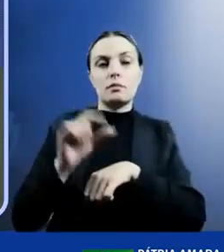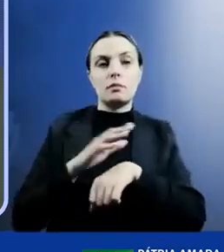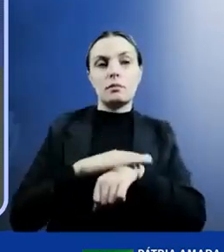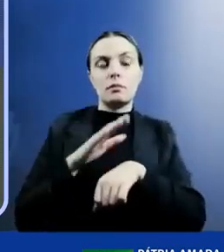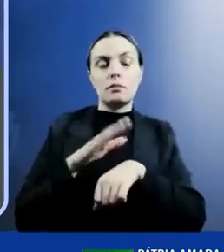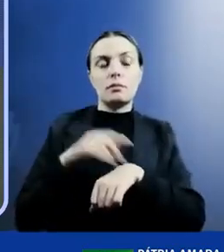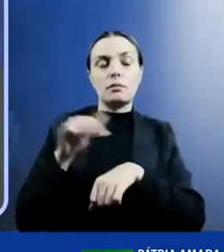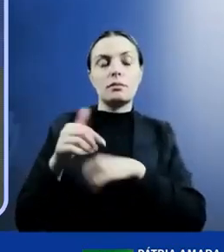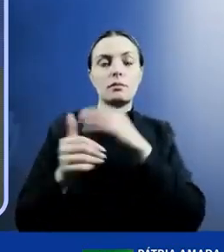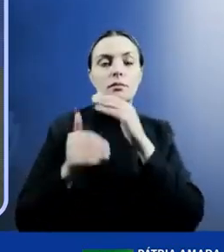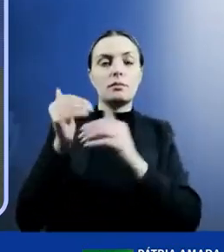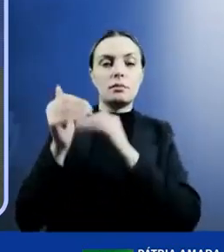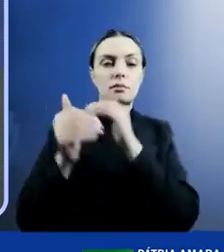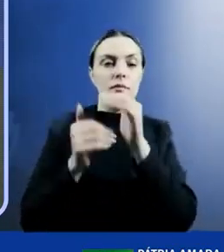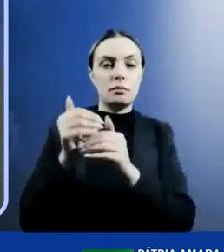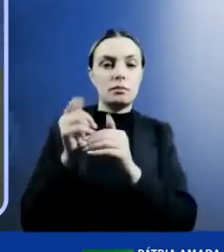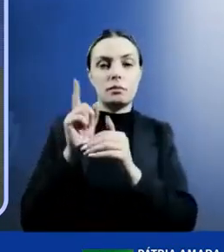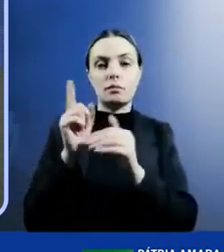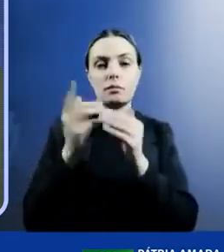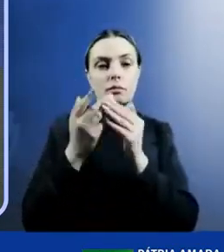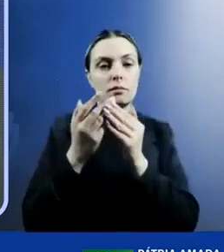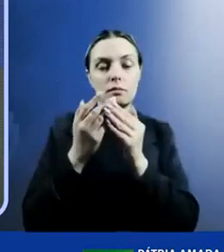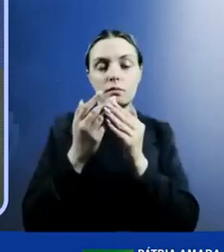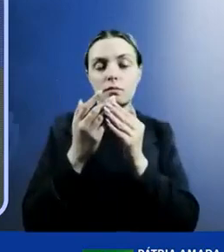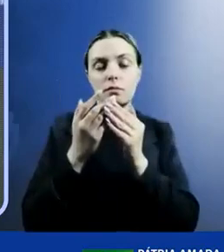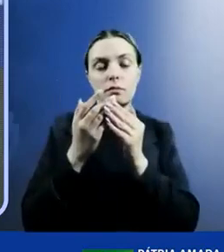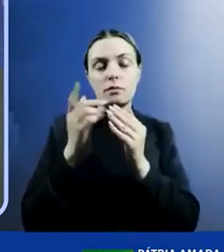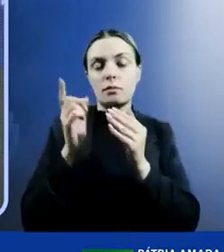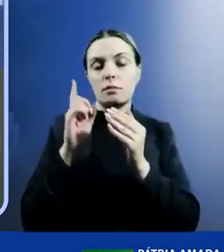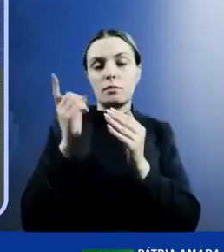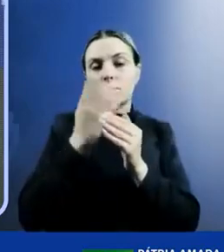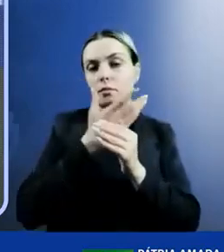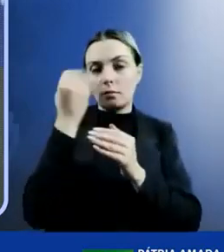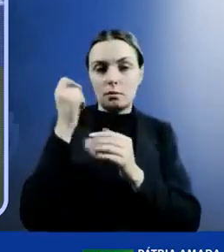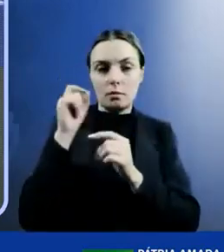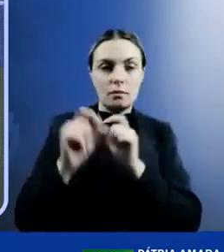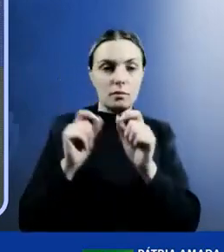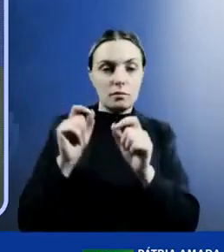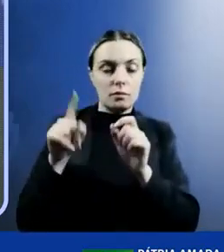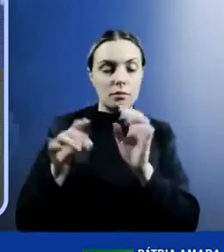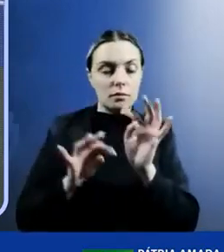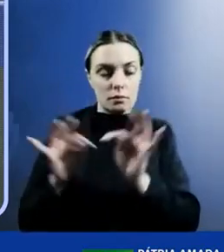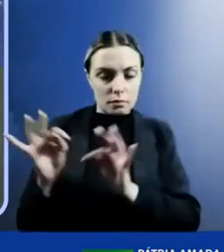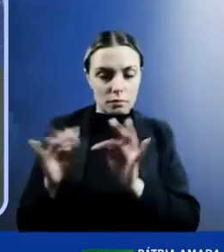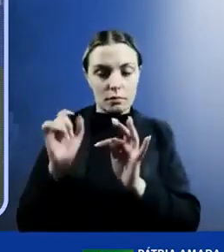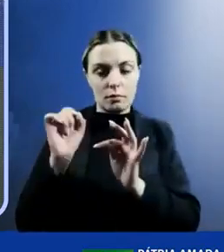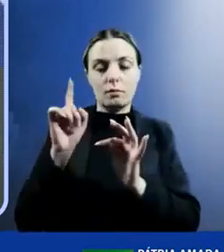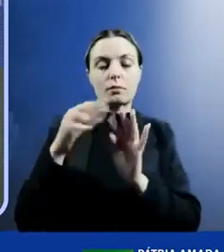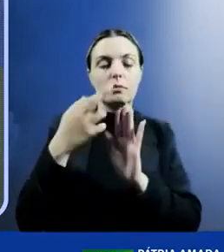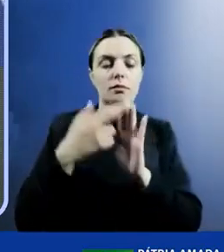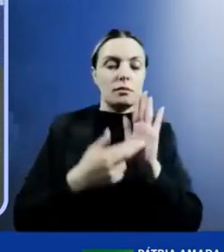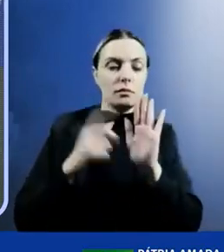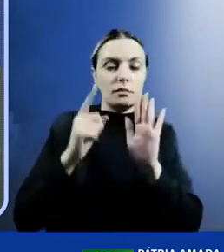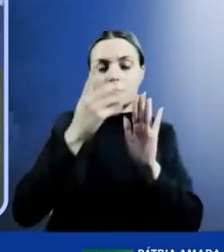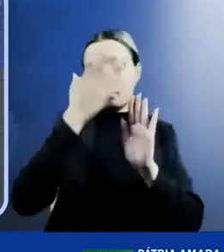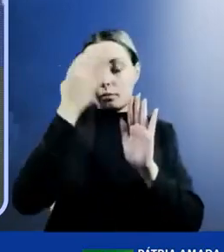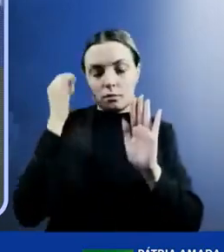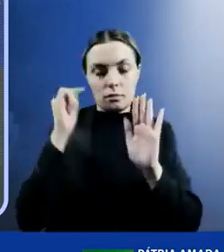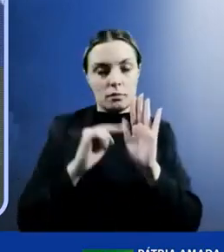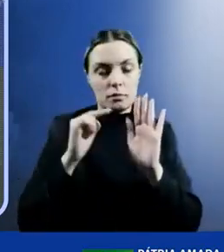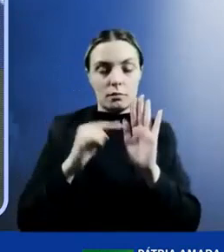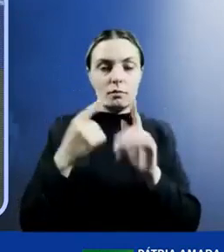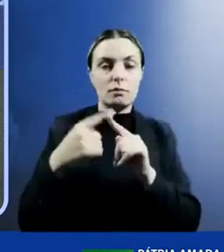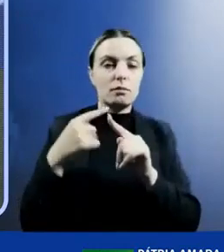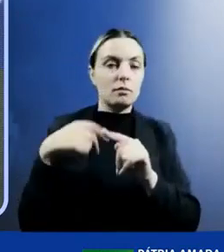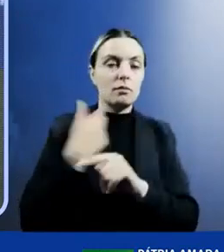processo, sem abrir mão daquilo que é o rigor técnico, daquilo que são as normas ambientais, o que para nós é